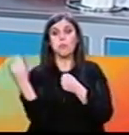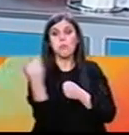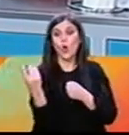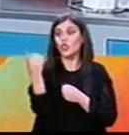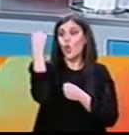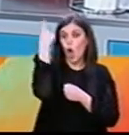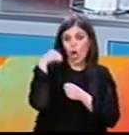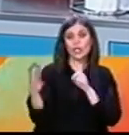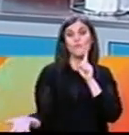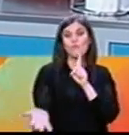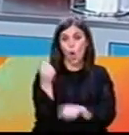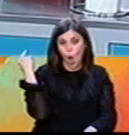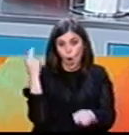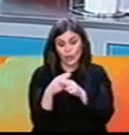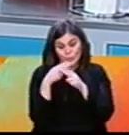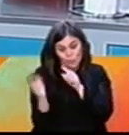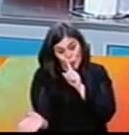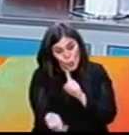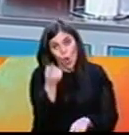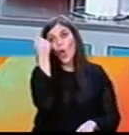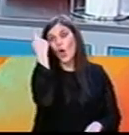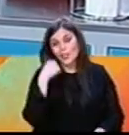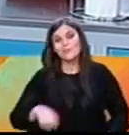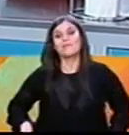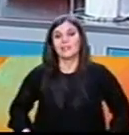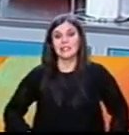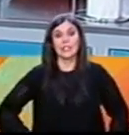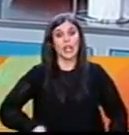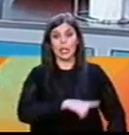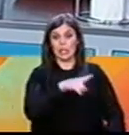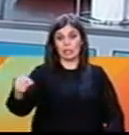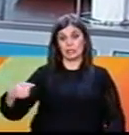ontem eliminou a Roma. Senão dão um bocado de mim.